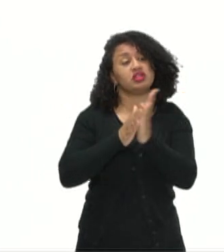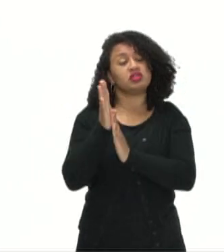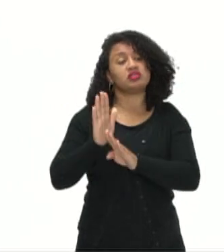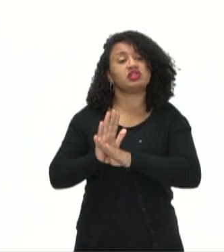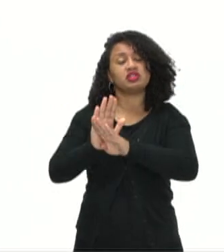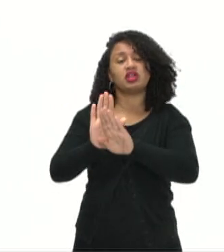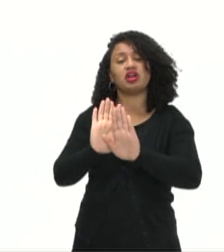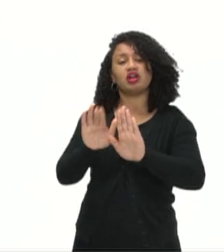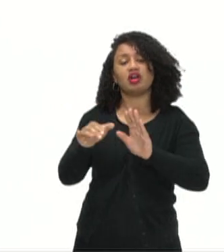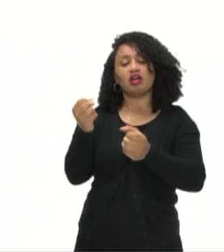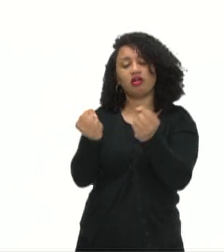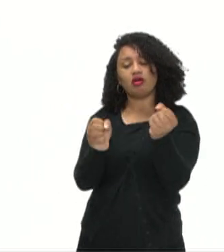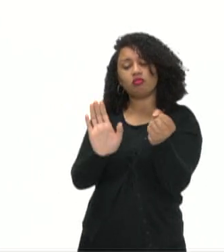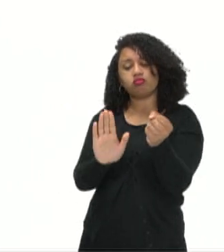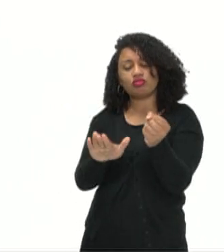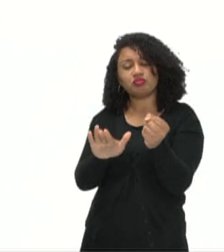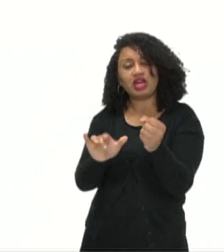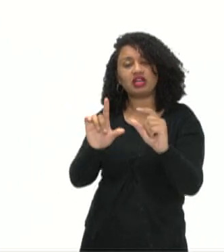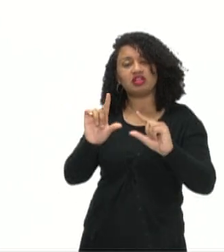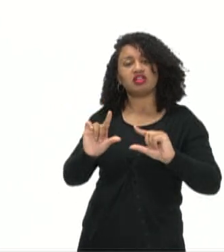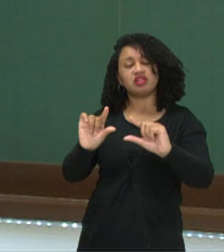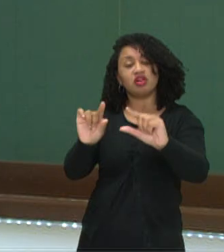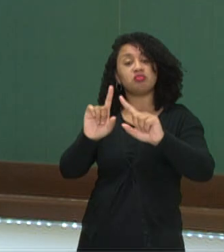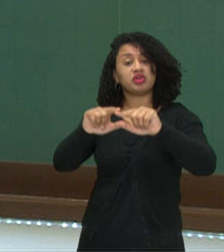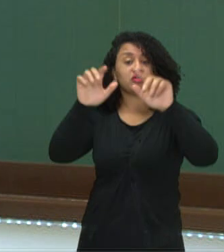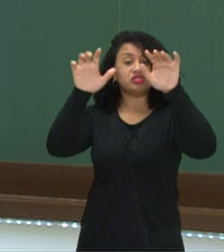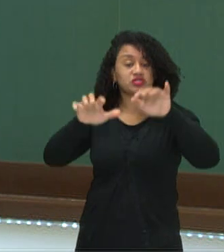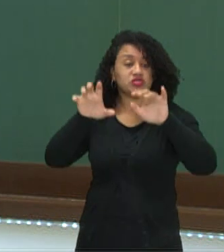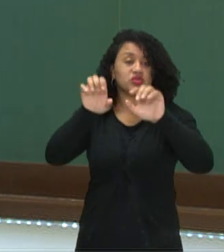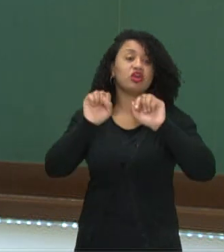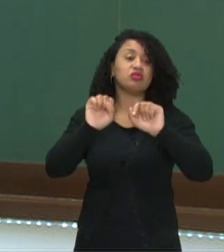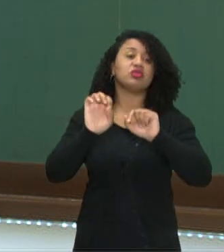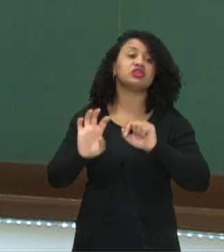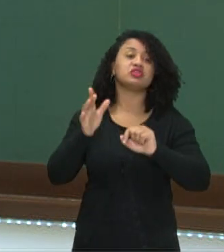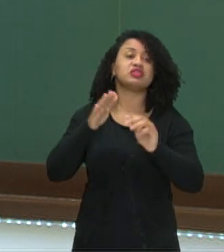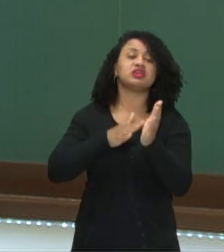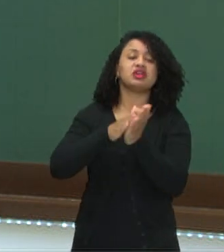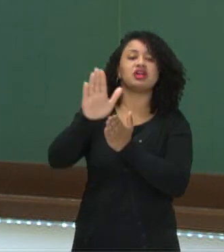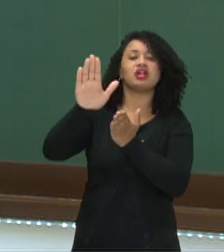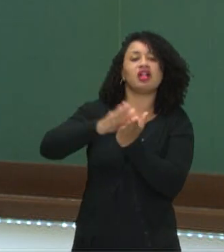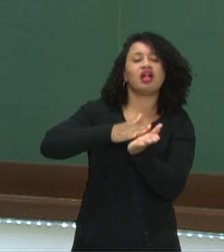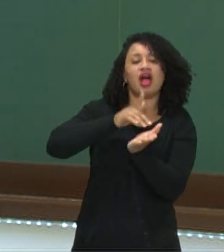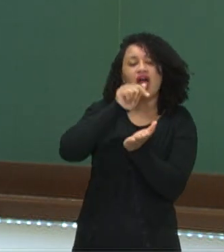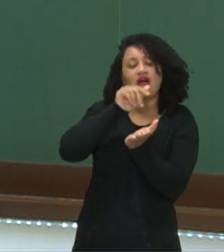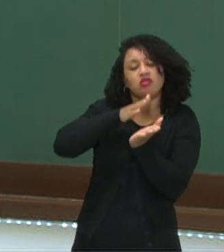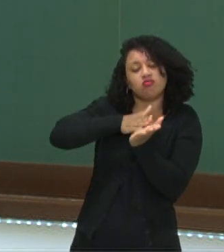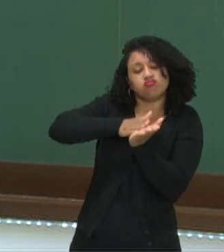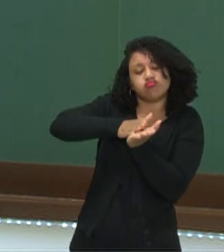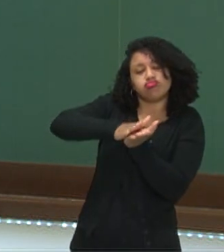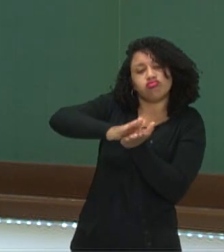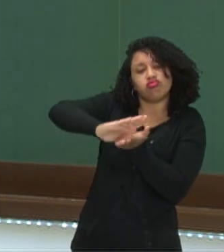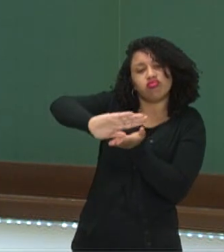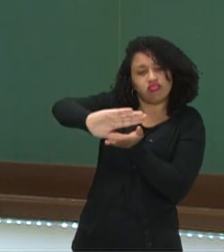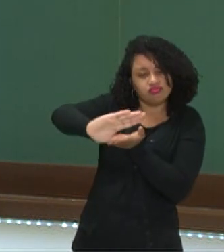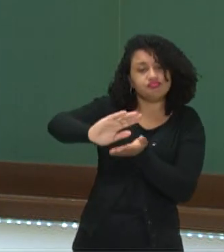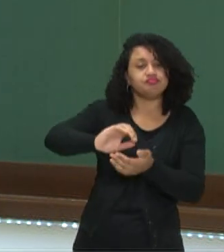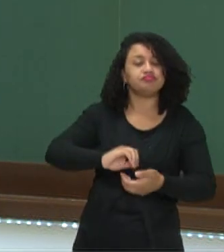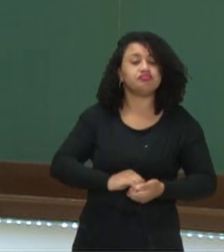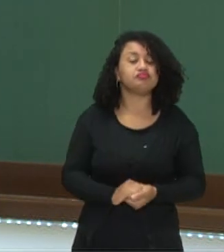dos automóveis, e quando ele reduz, no caso de chuvas, pode ocorrer a aquaplanagem.